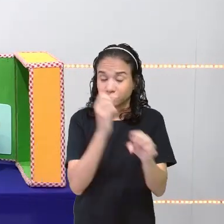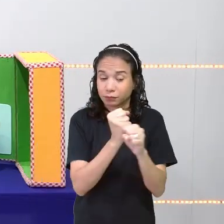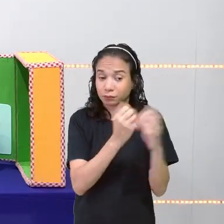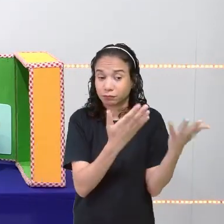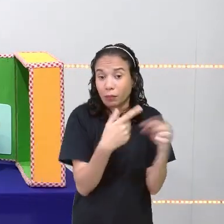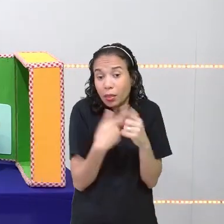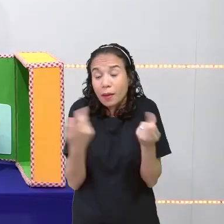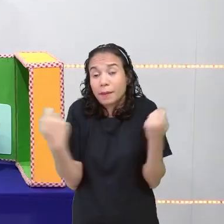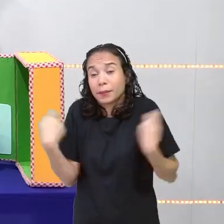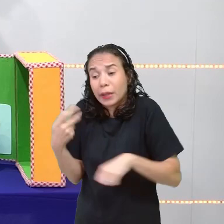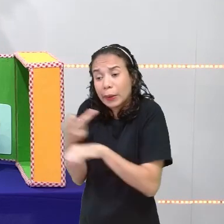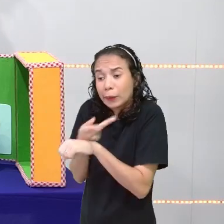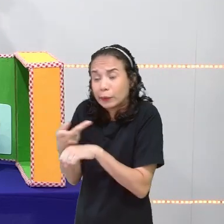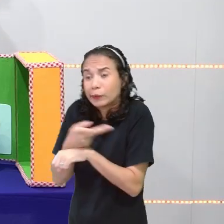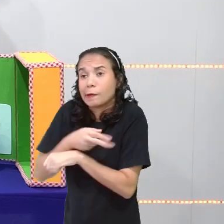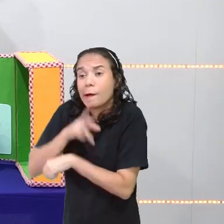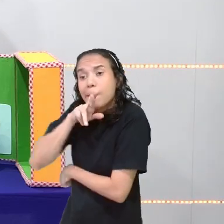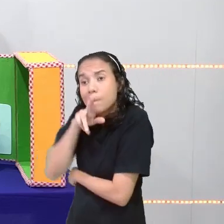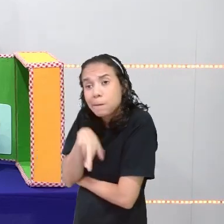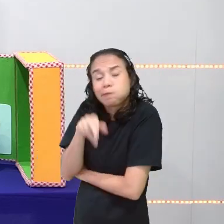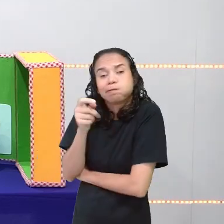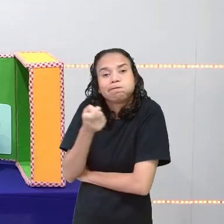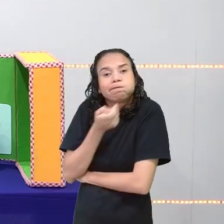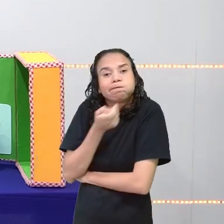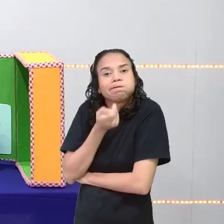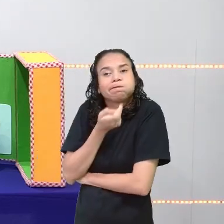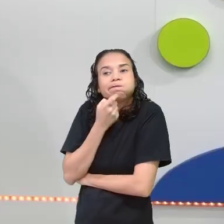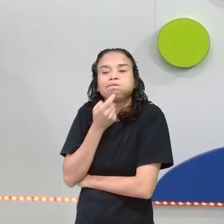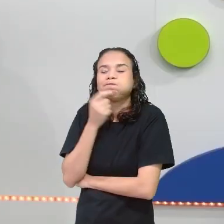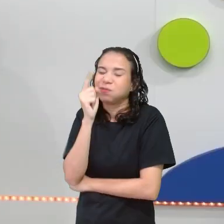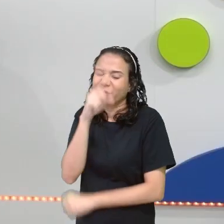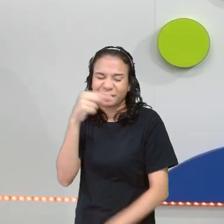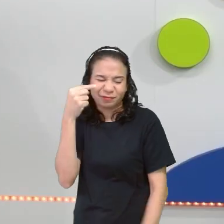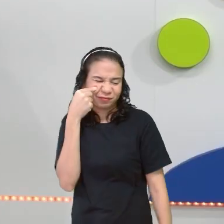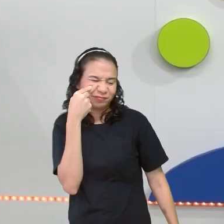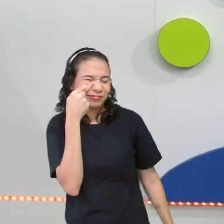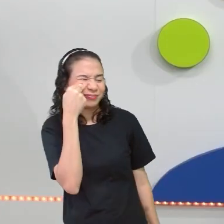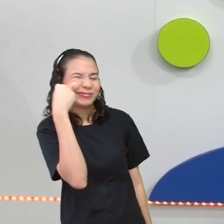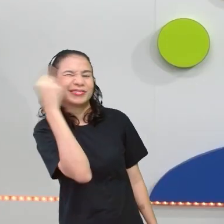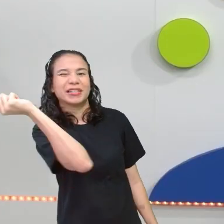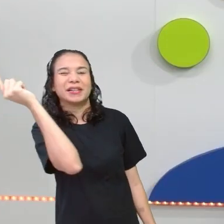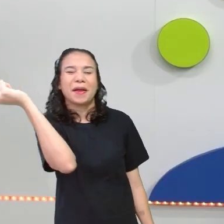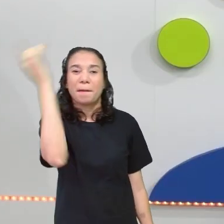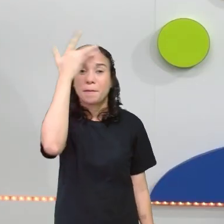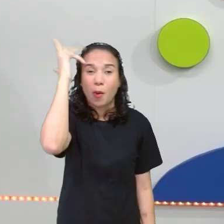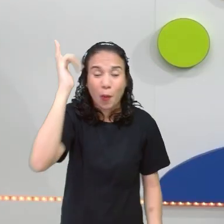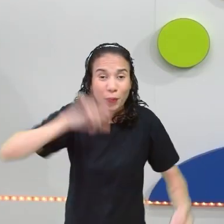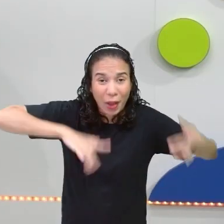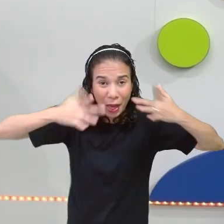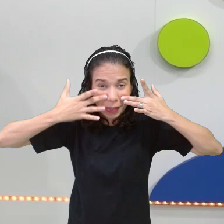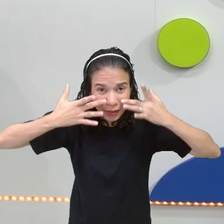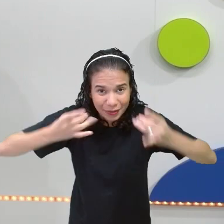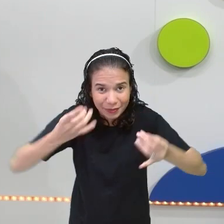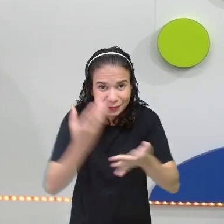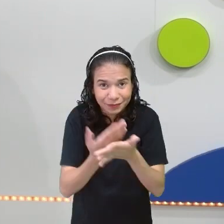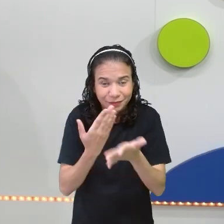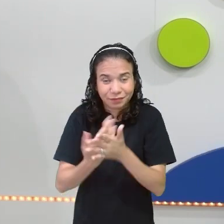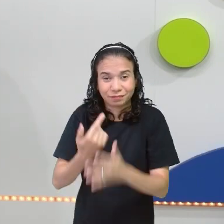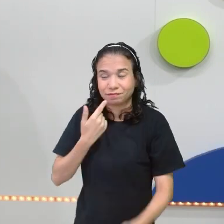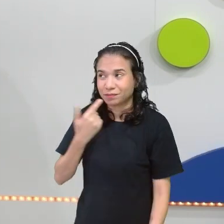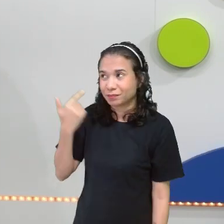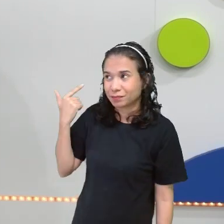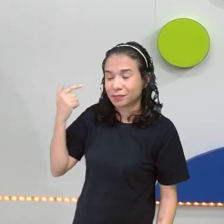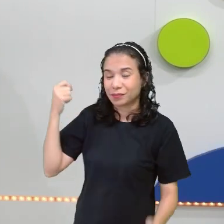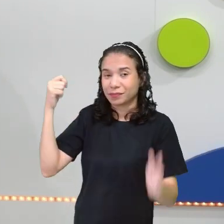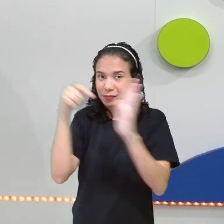e a gente vai ter que encontrar a Achar o resultado. Ah, professora Josi. Quem estava prestando atenção à aula anterior, ou